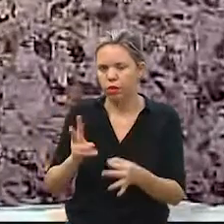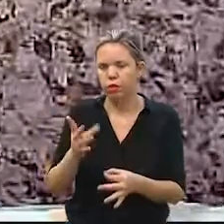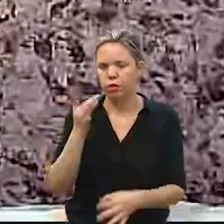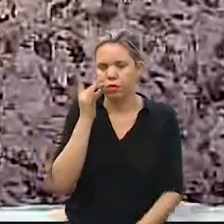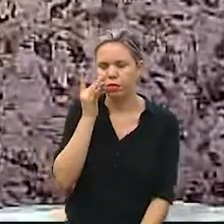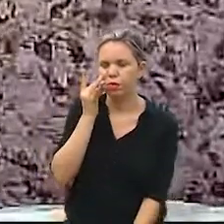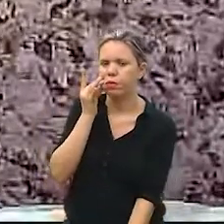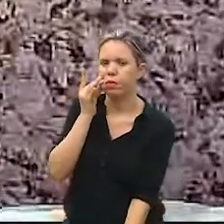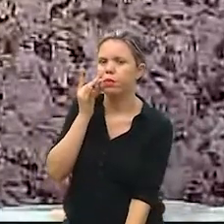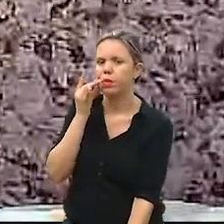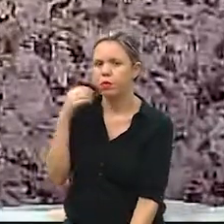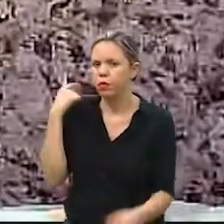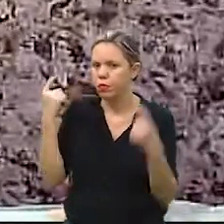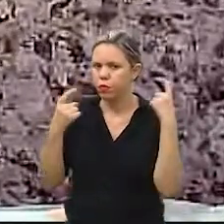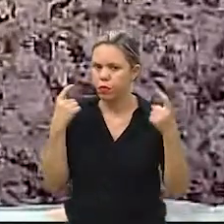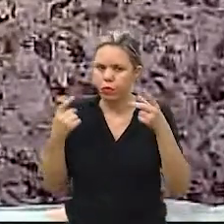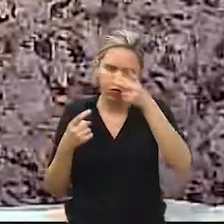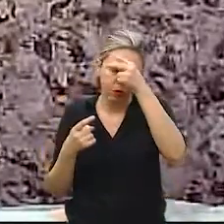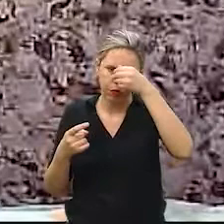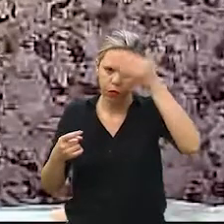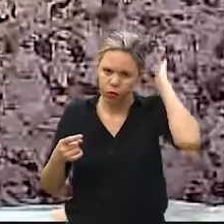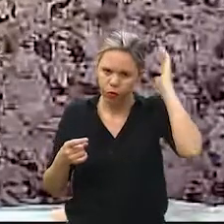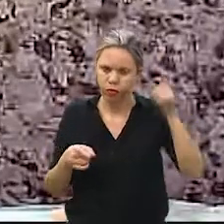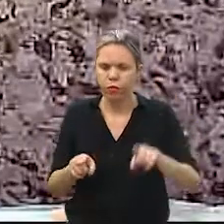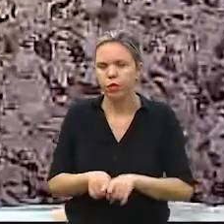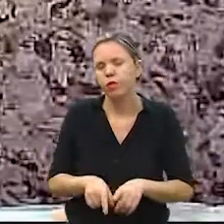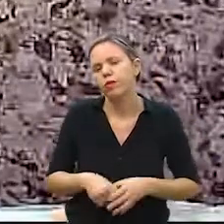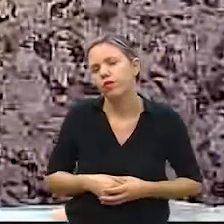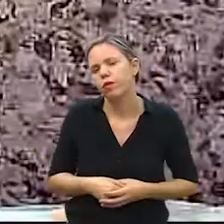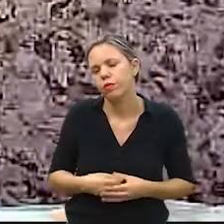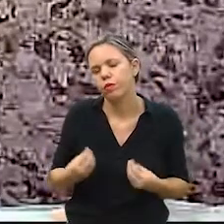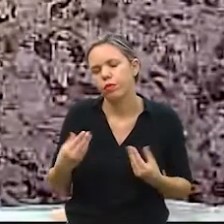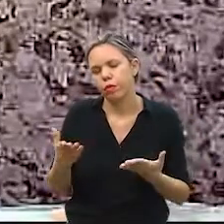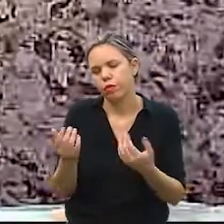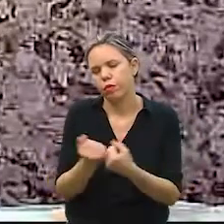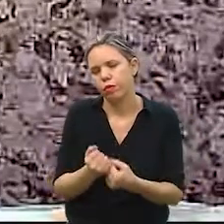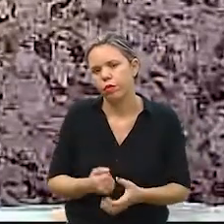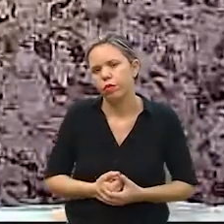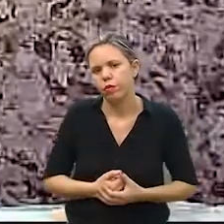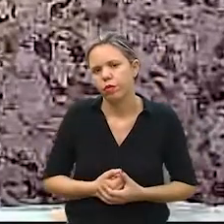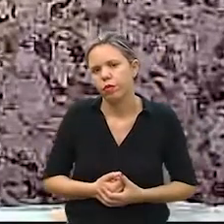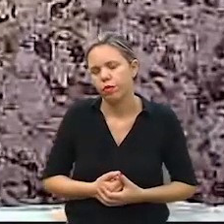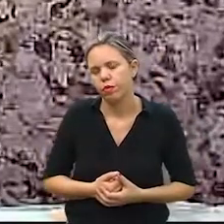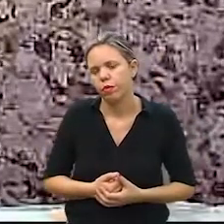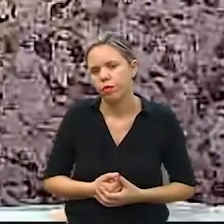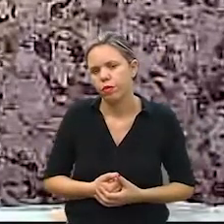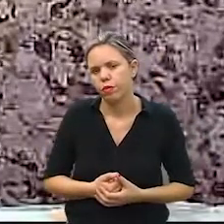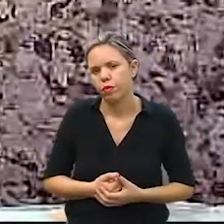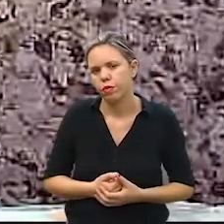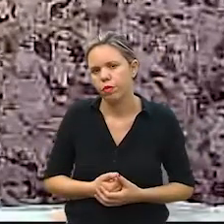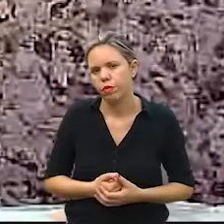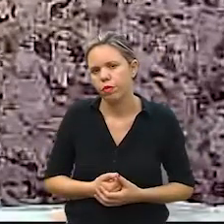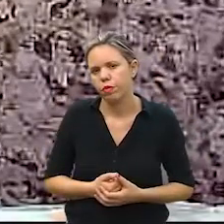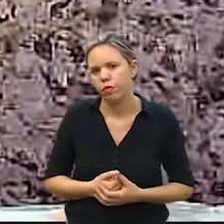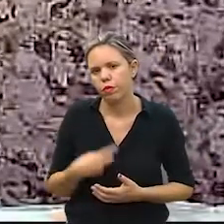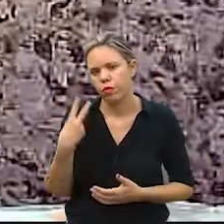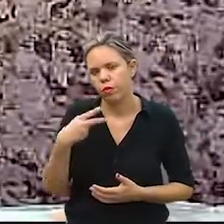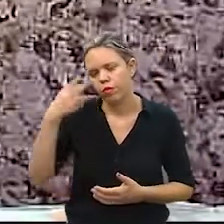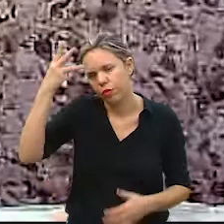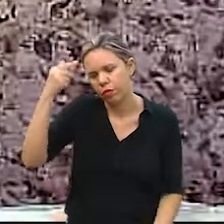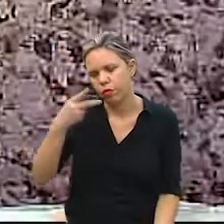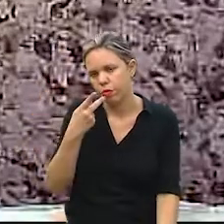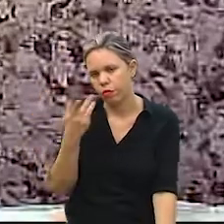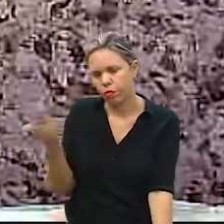presente, muito preocupada, e o prefeito Dário também tem dado todo o apoio. Então, o vereador Rodrigo